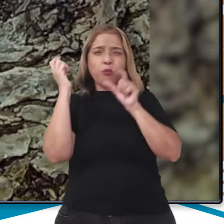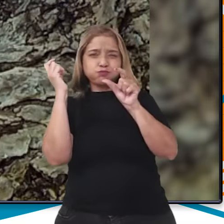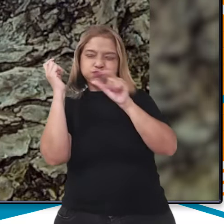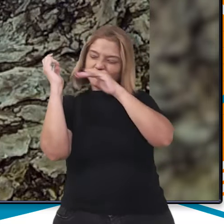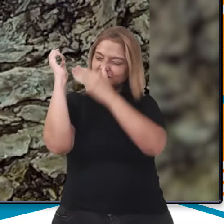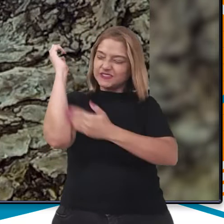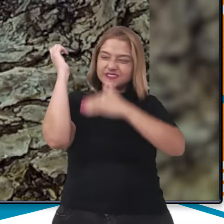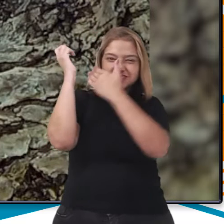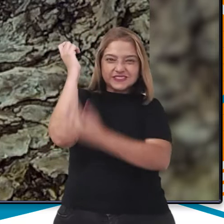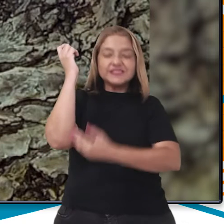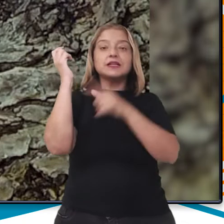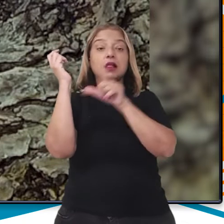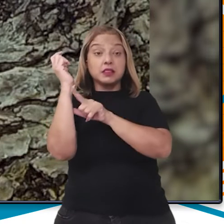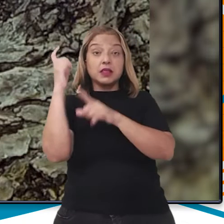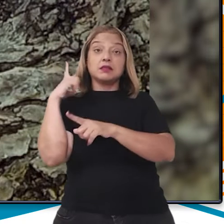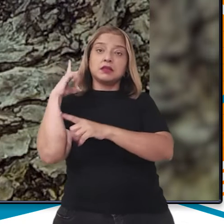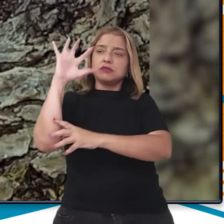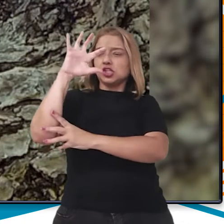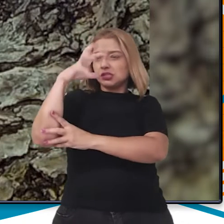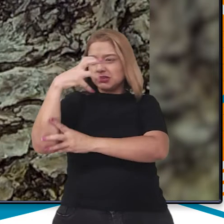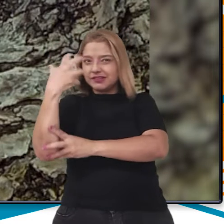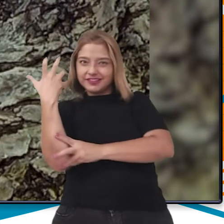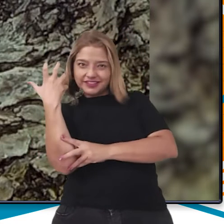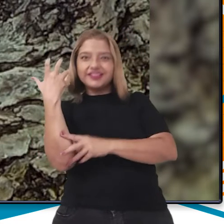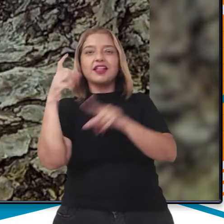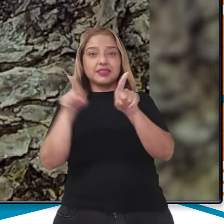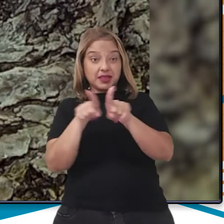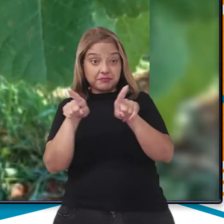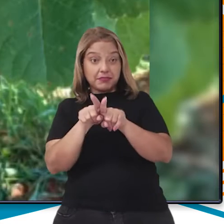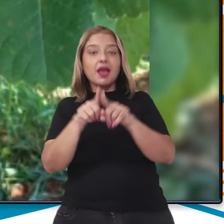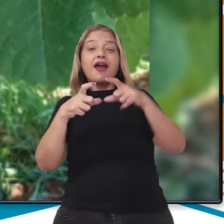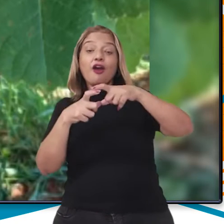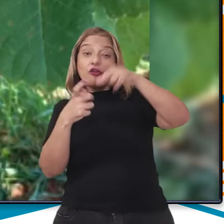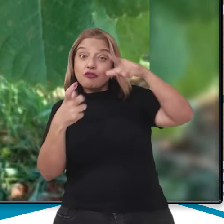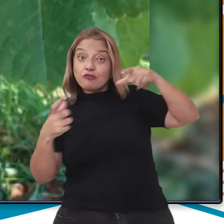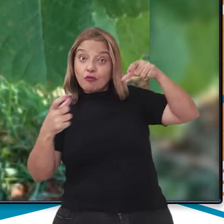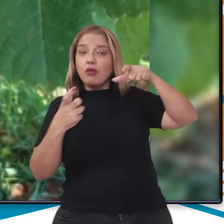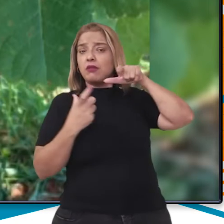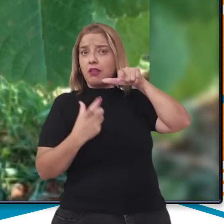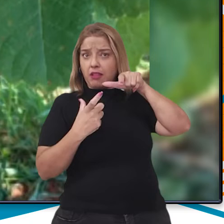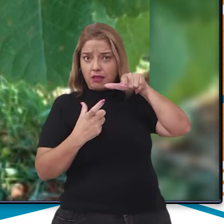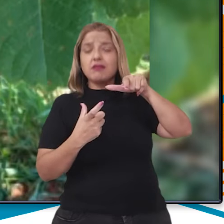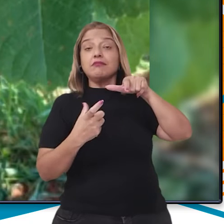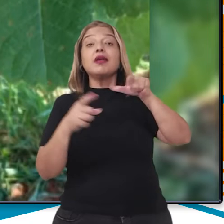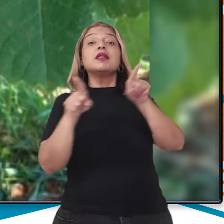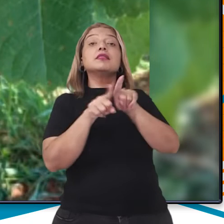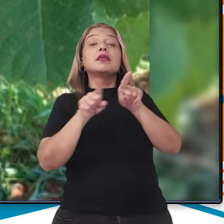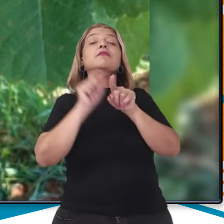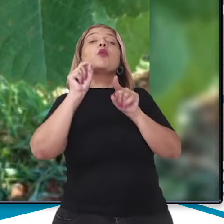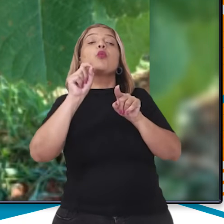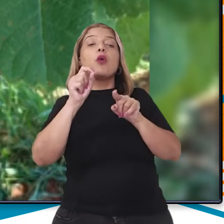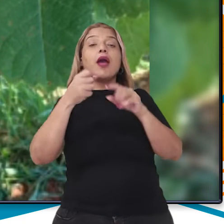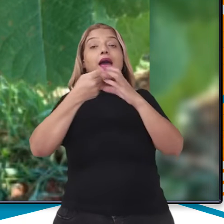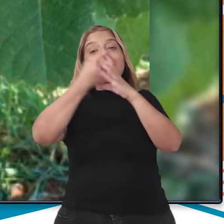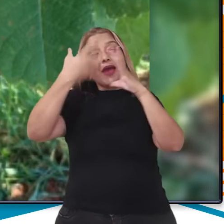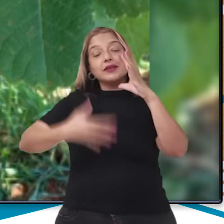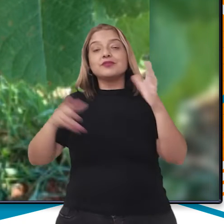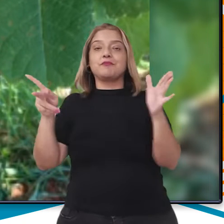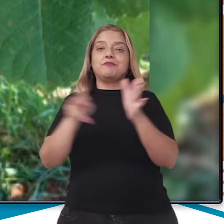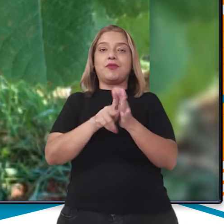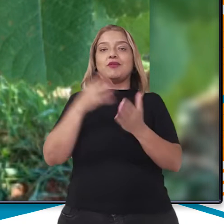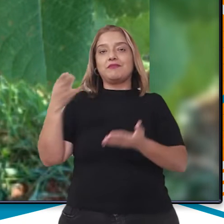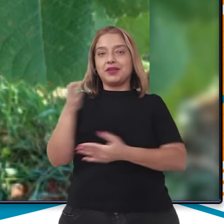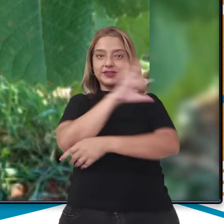e trincada, troncos também são retorcidos, a folha larga são características